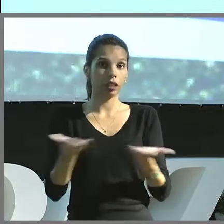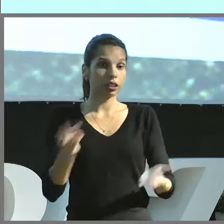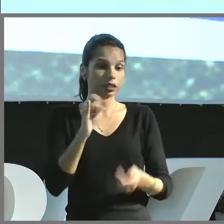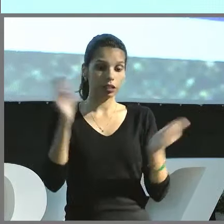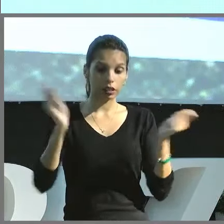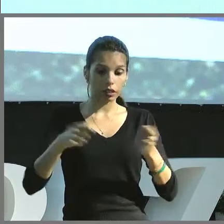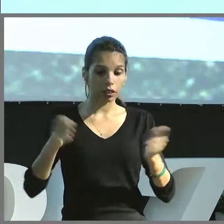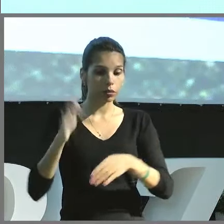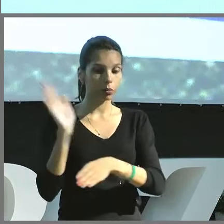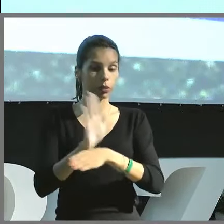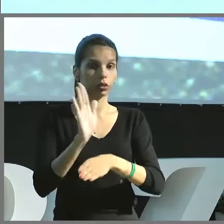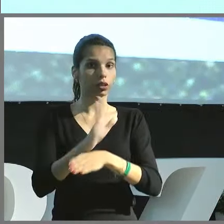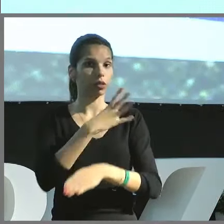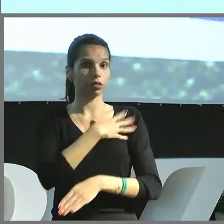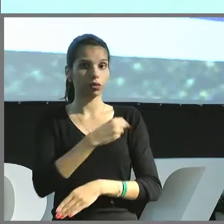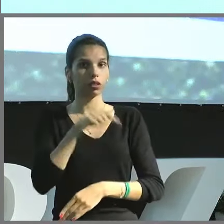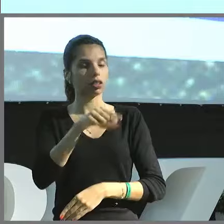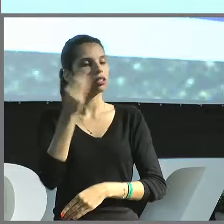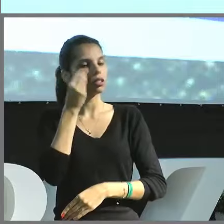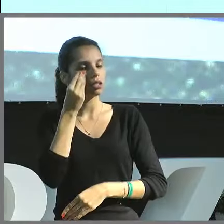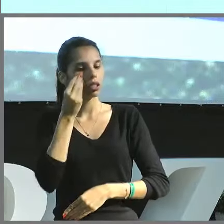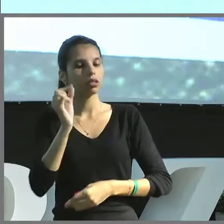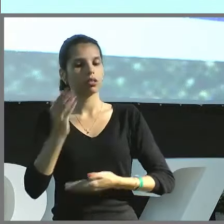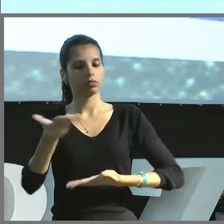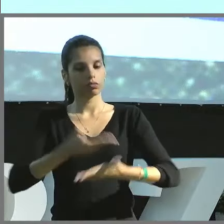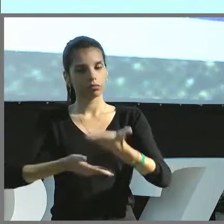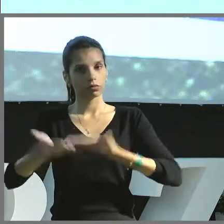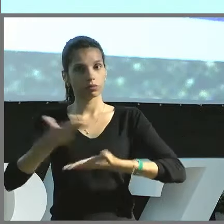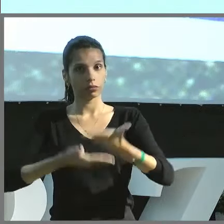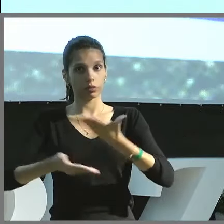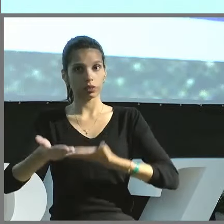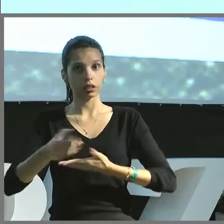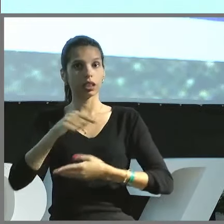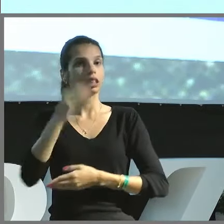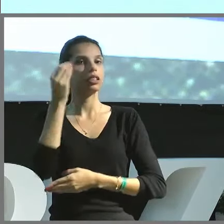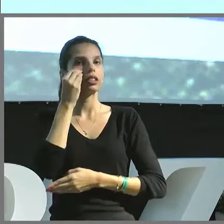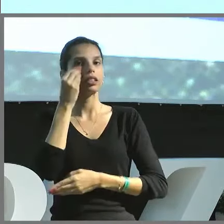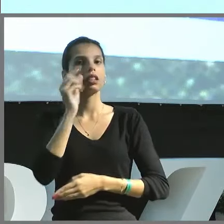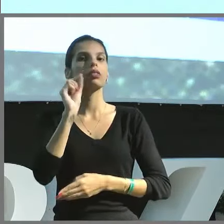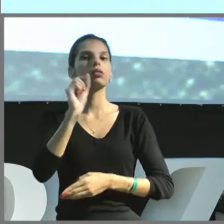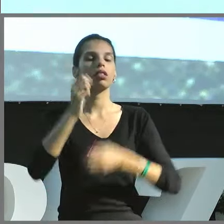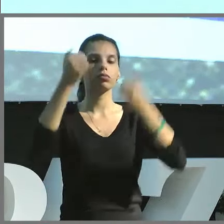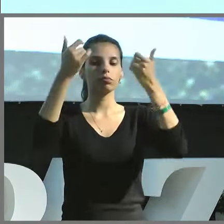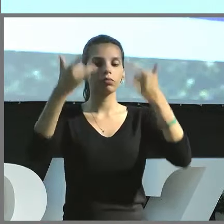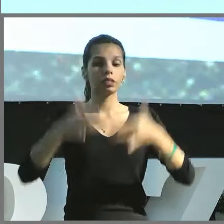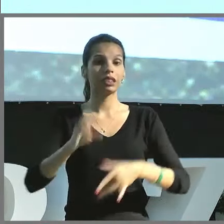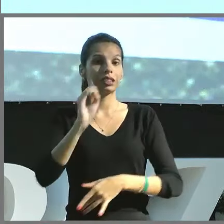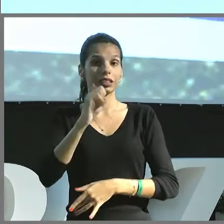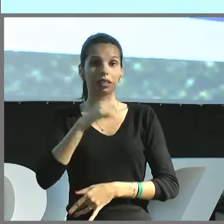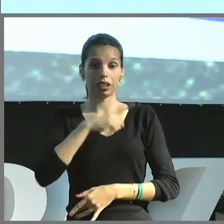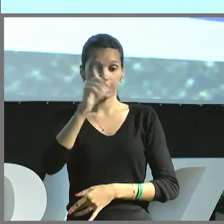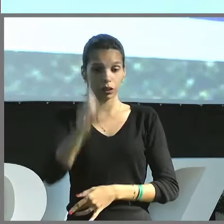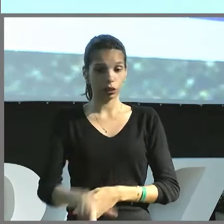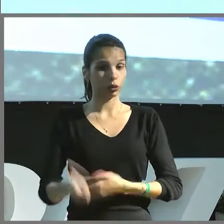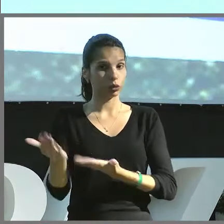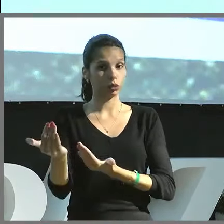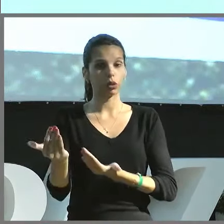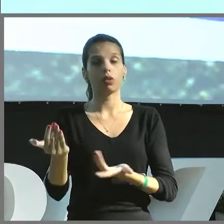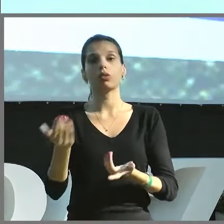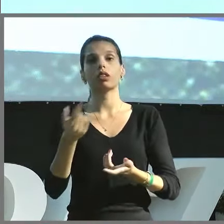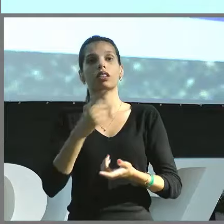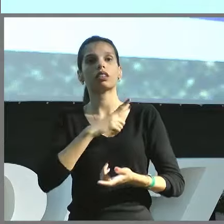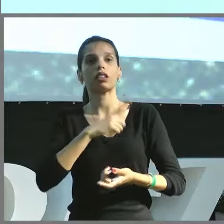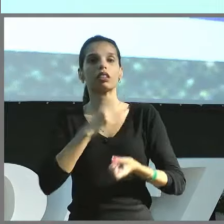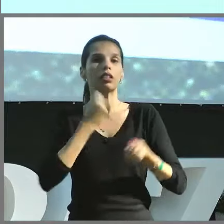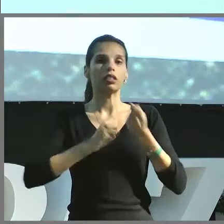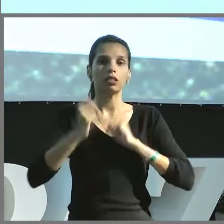filho, ele dialoga com o pai, e cura aquele jovem que estrebucha. As pessoas